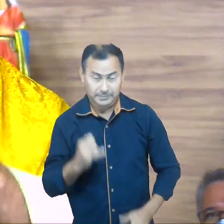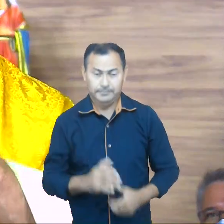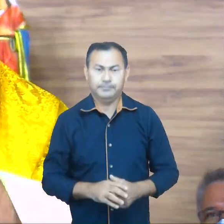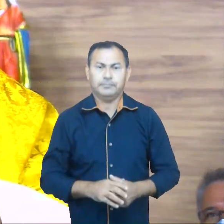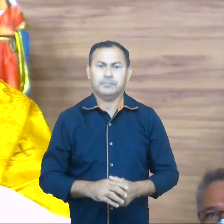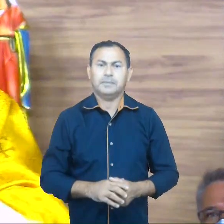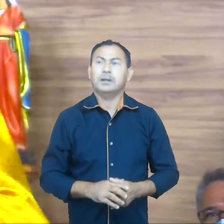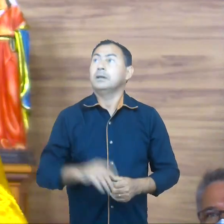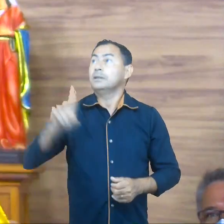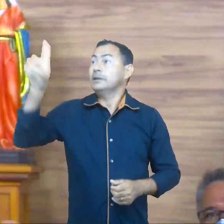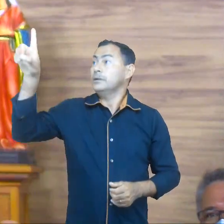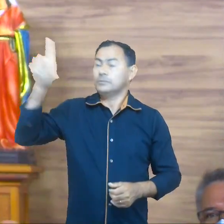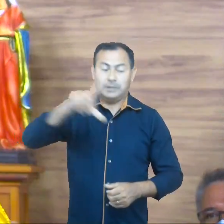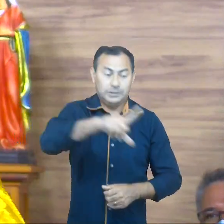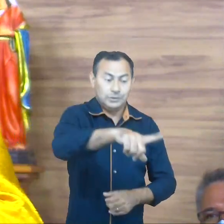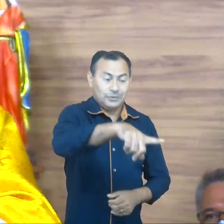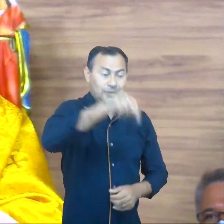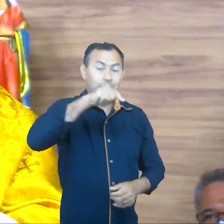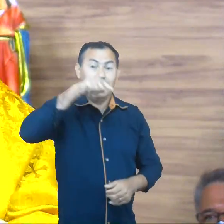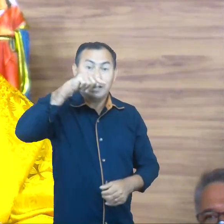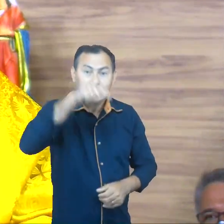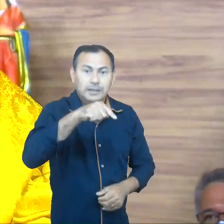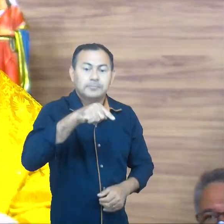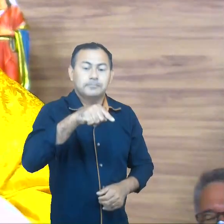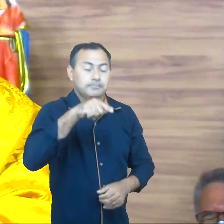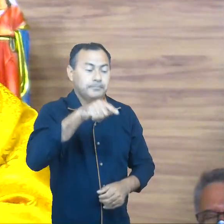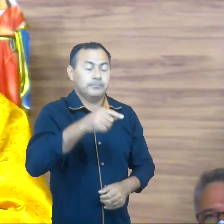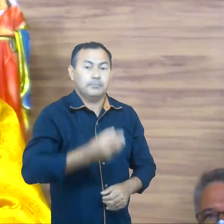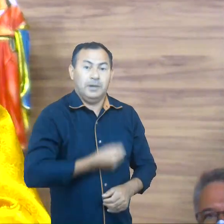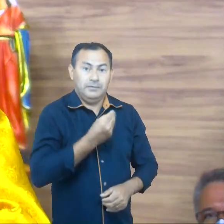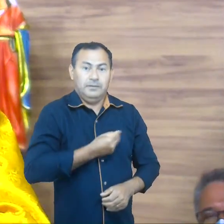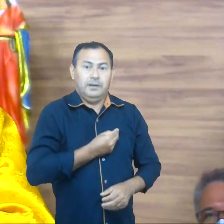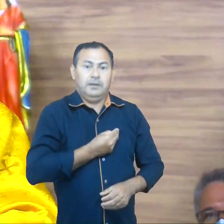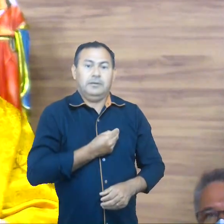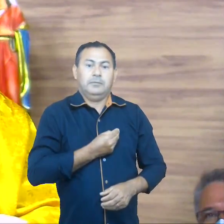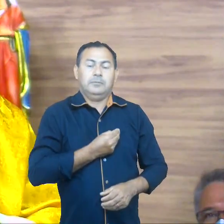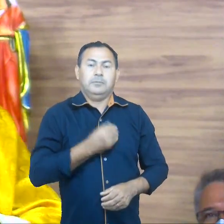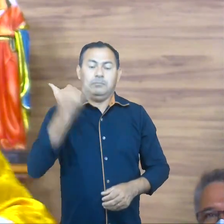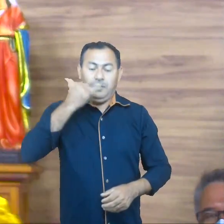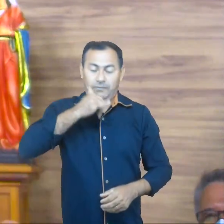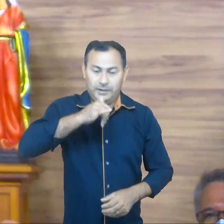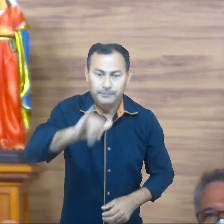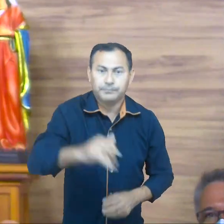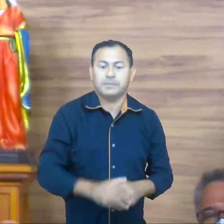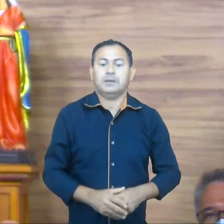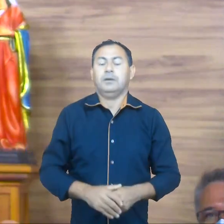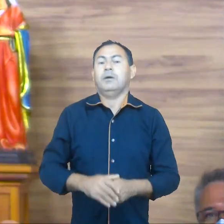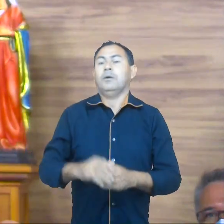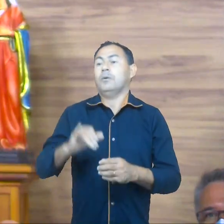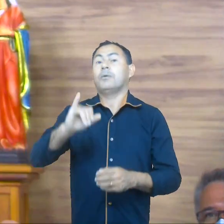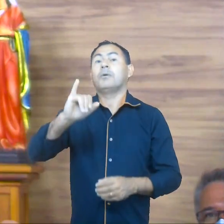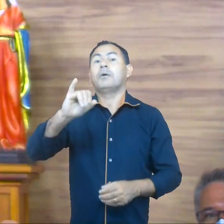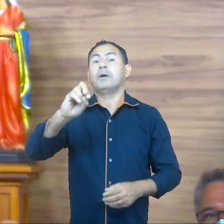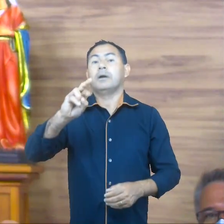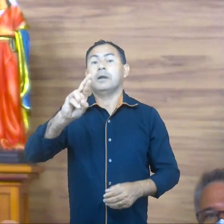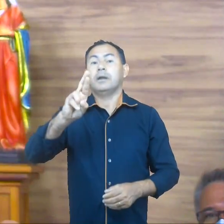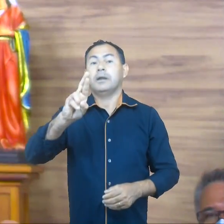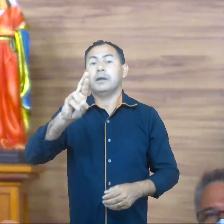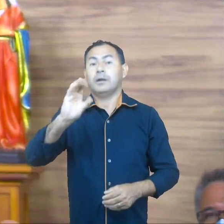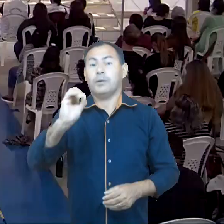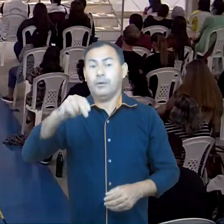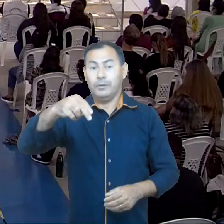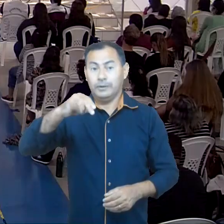Deus escolheu ele para viver o profetismo. O Ironi estava pregando,